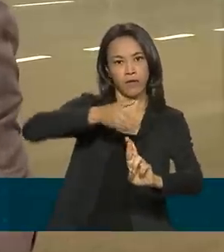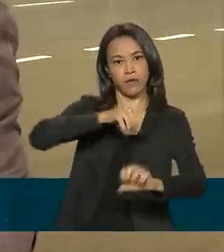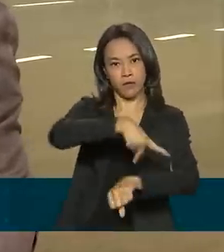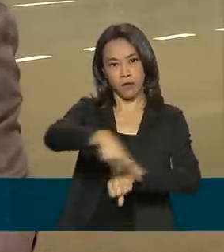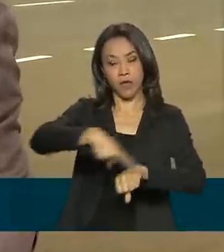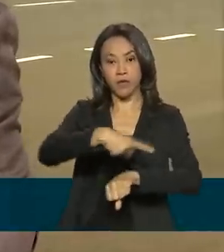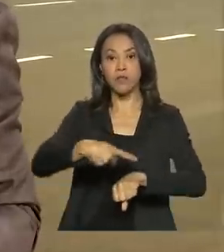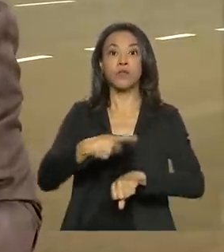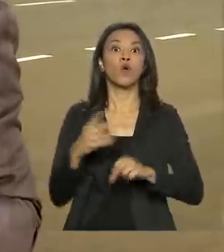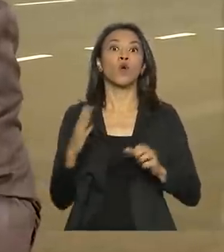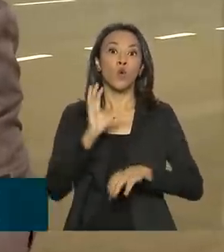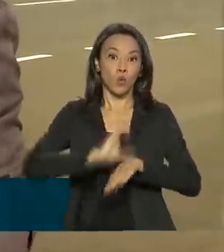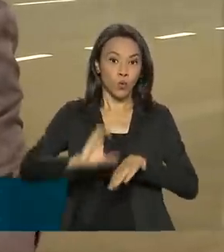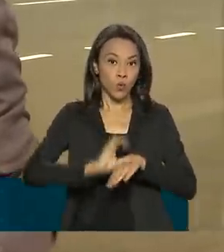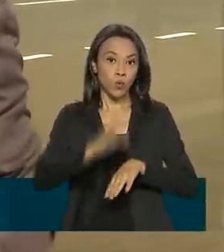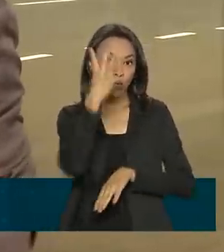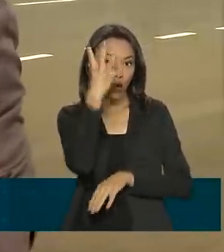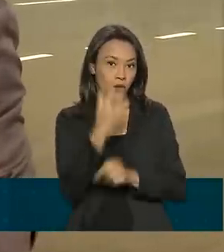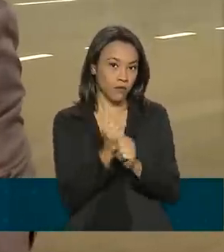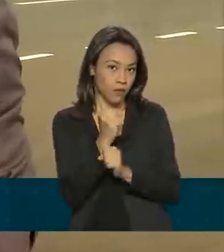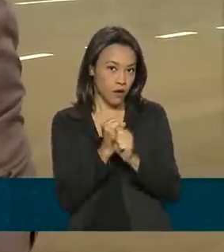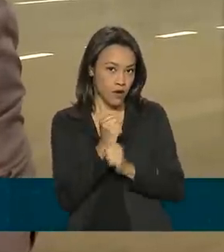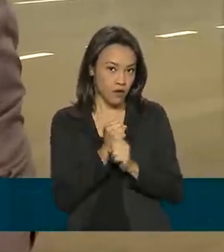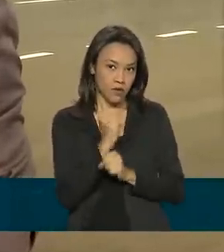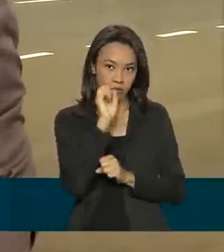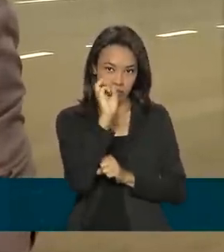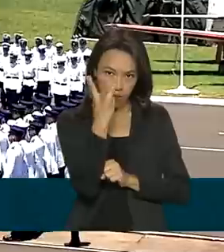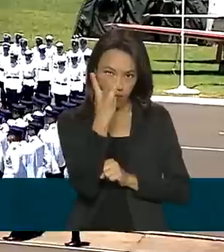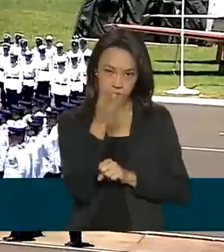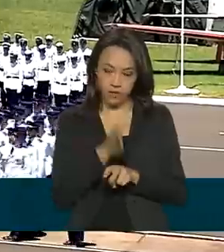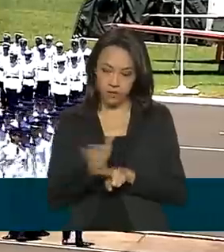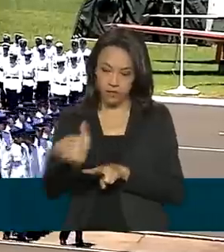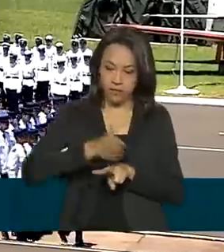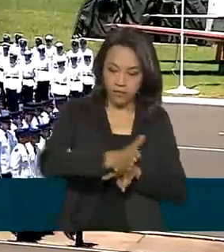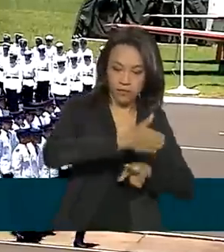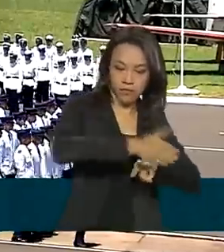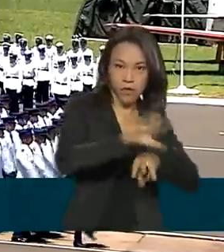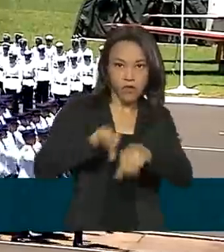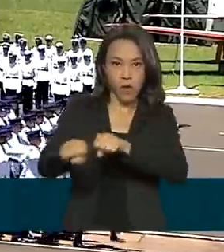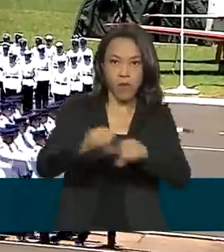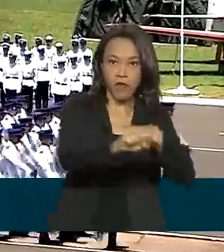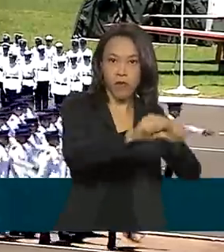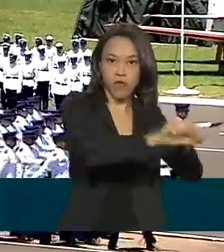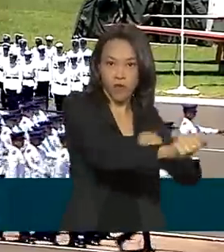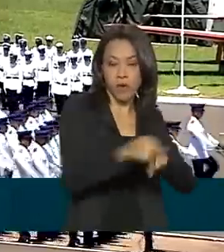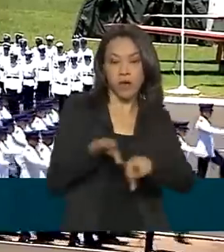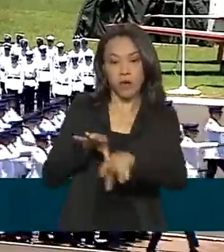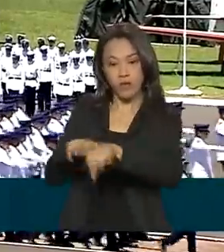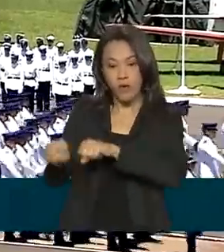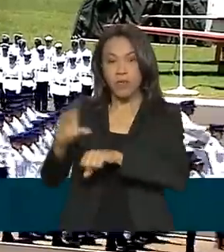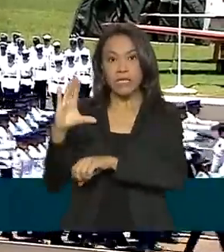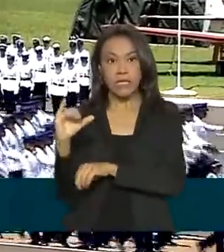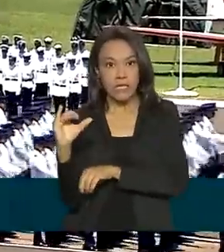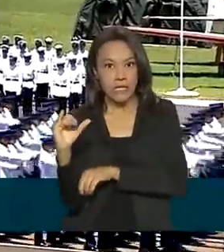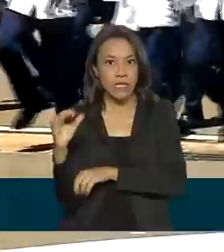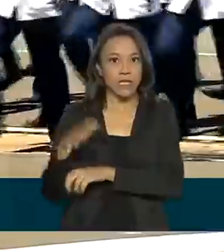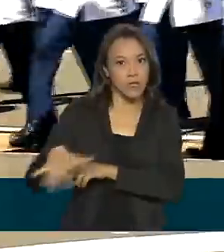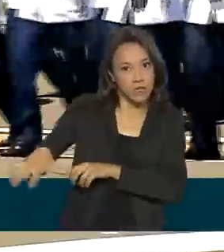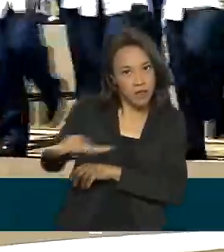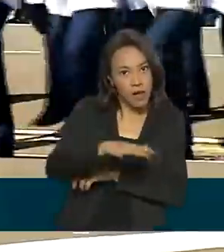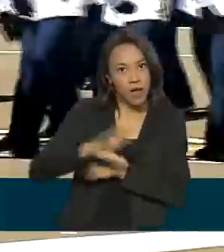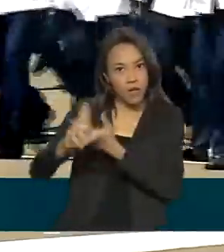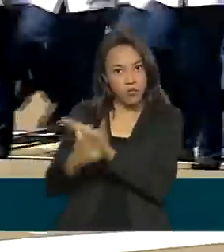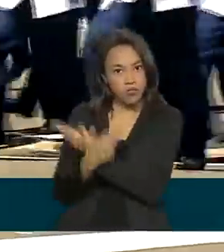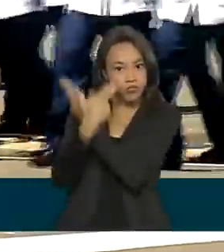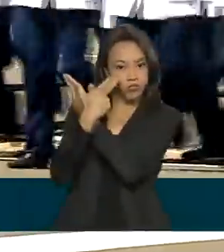duram 4 anos e são 3 as áreas de formação. Os aviadores se formam em ciências aeronáuticas, os cadetes